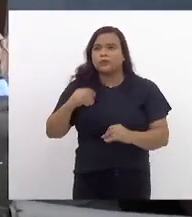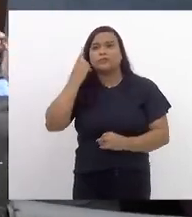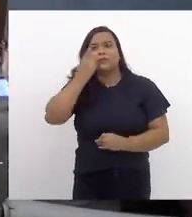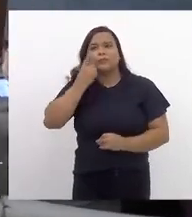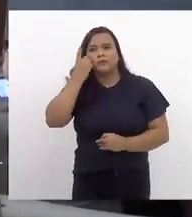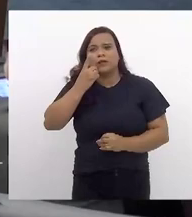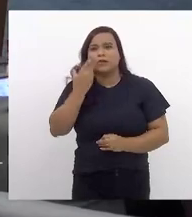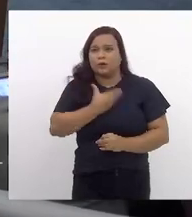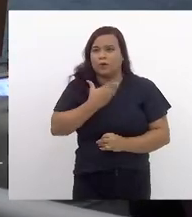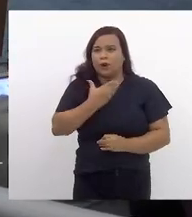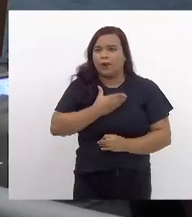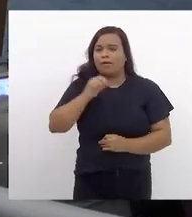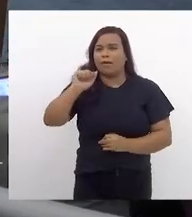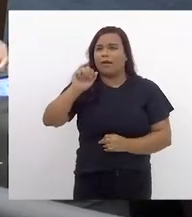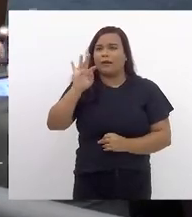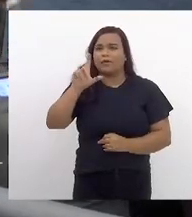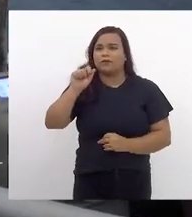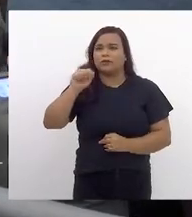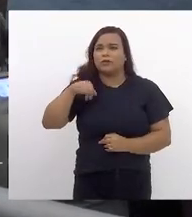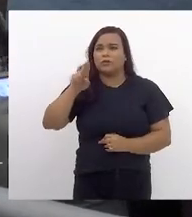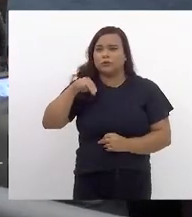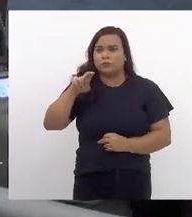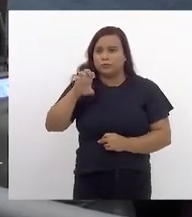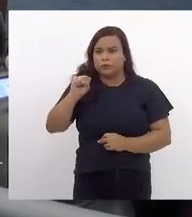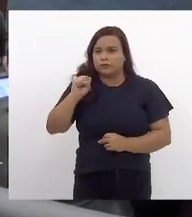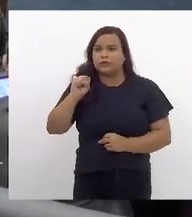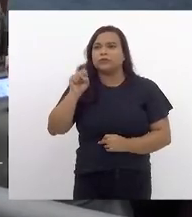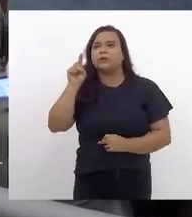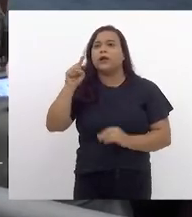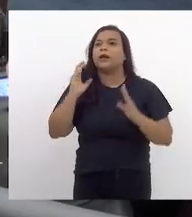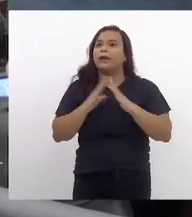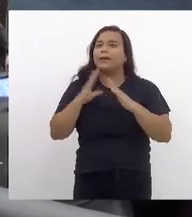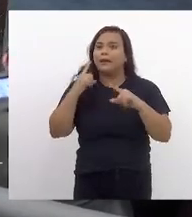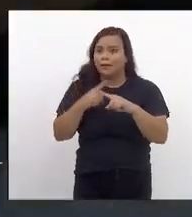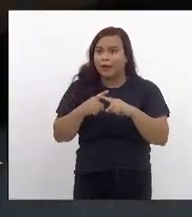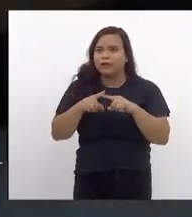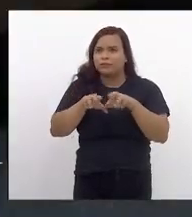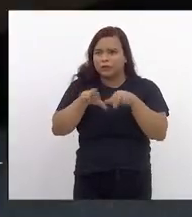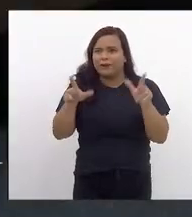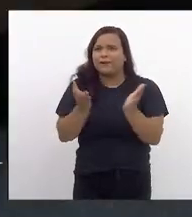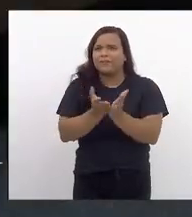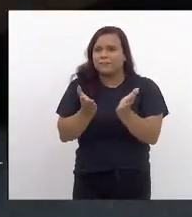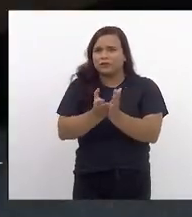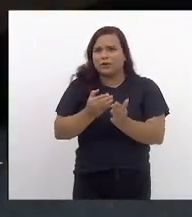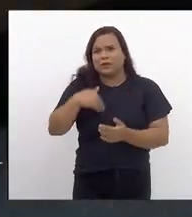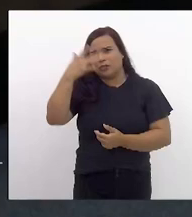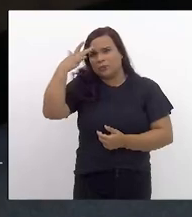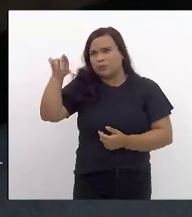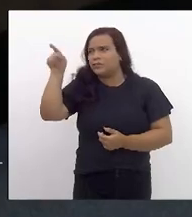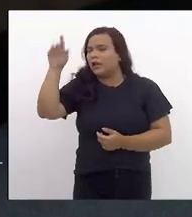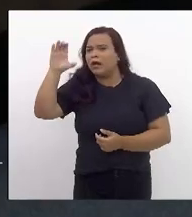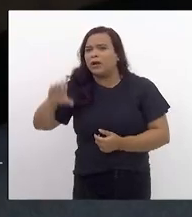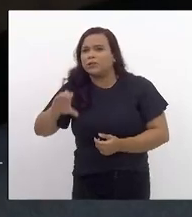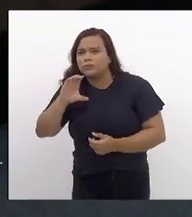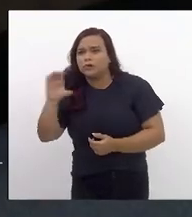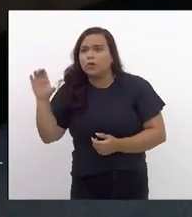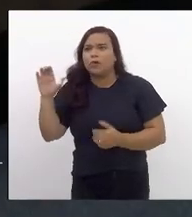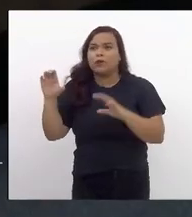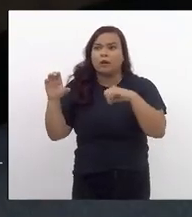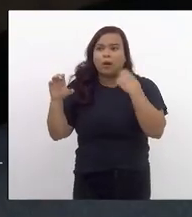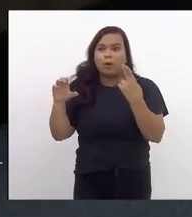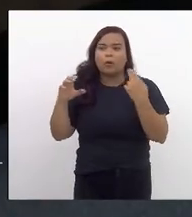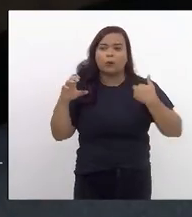colega Átila Nunes, as igrejas evangélicas, eu não sei como é que na igreja católica ou outra religião,